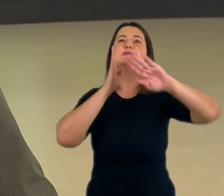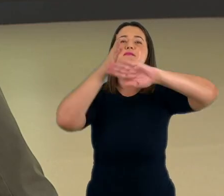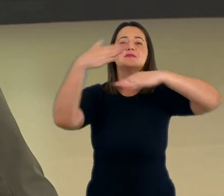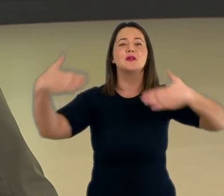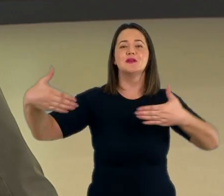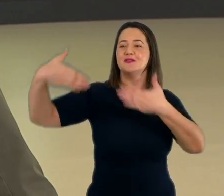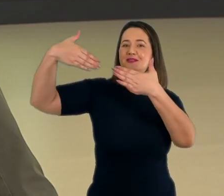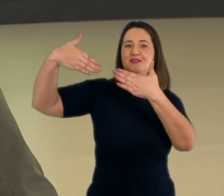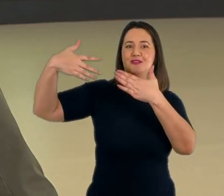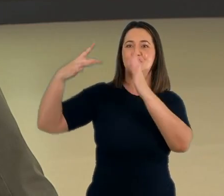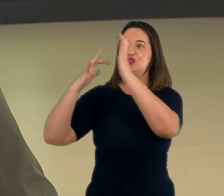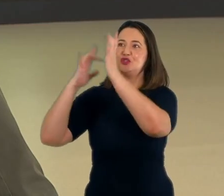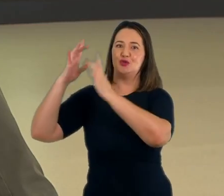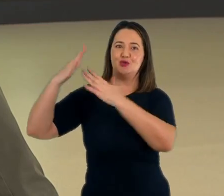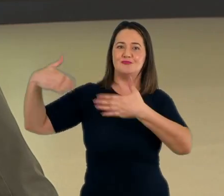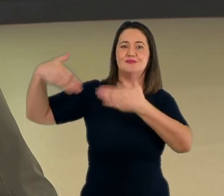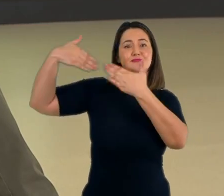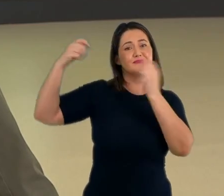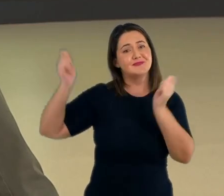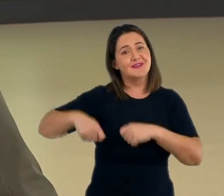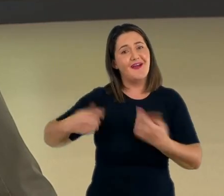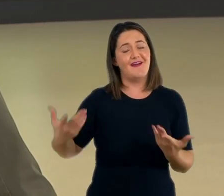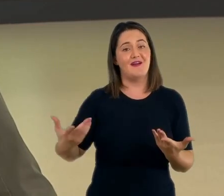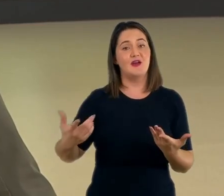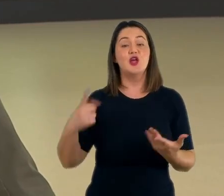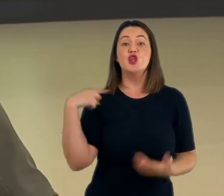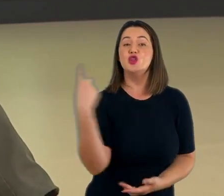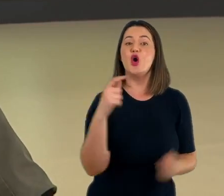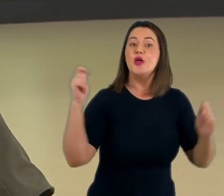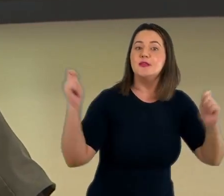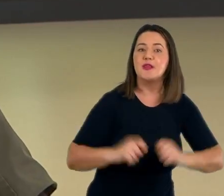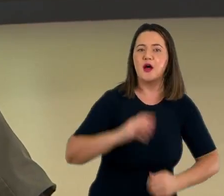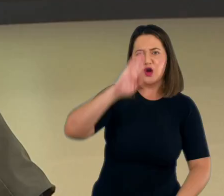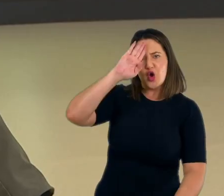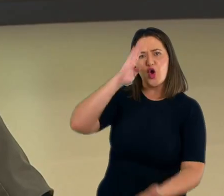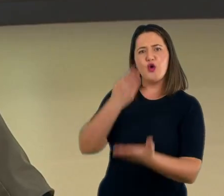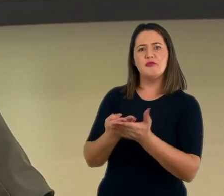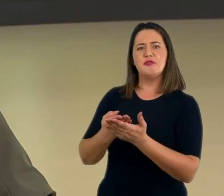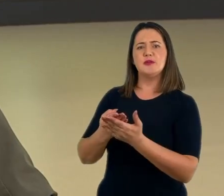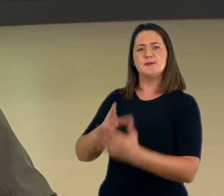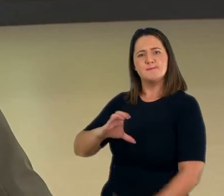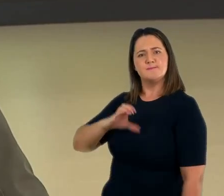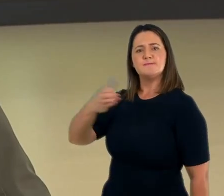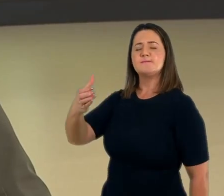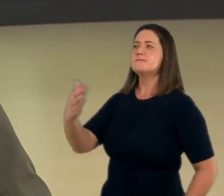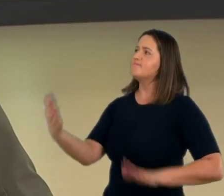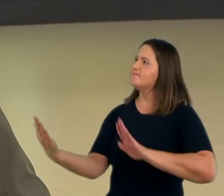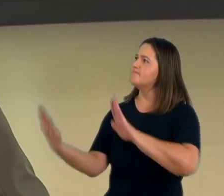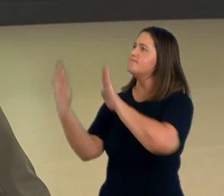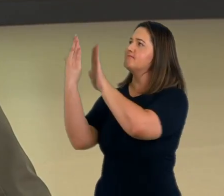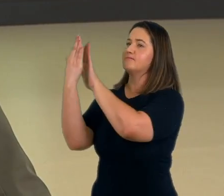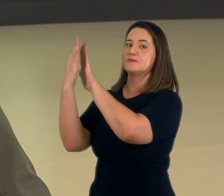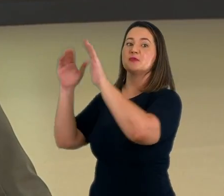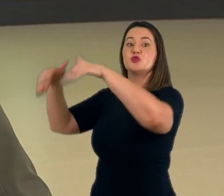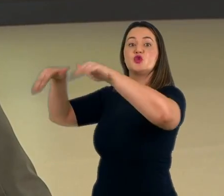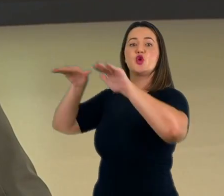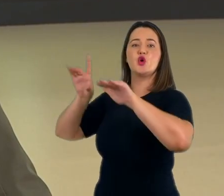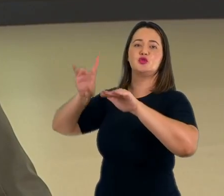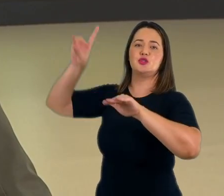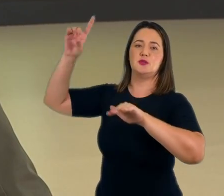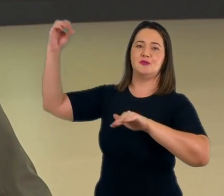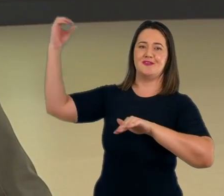estar redimidos pelo sangue do Cordeiro, nós podemos com confiança chegar diante